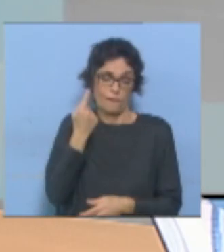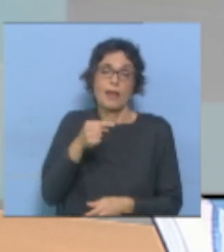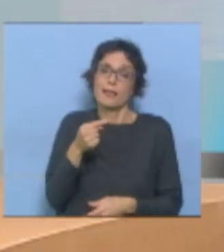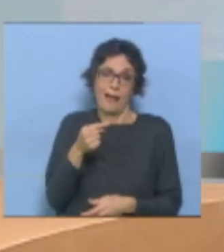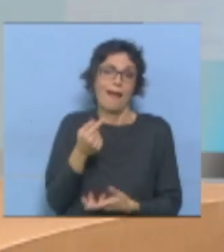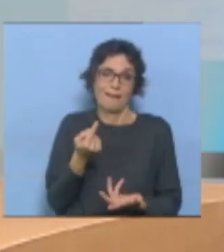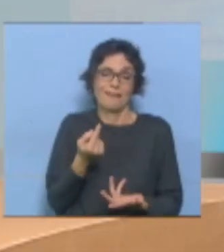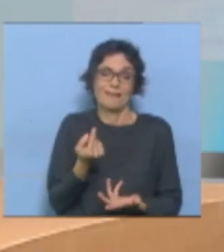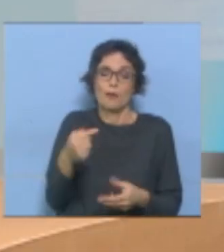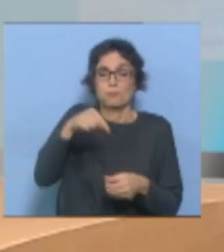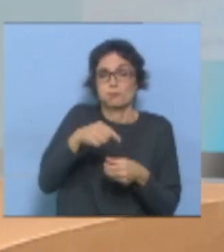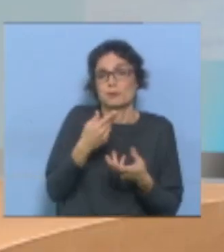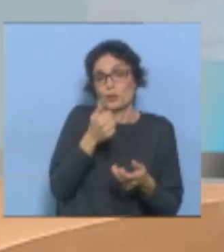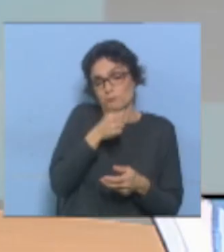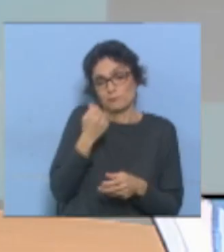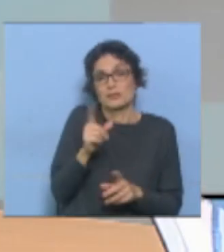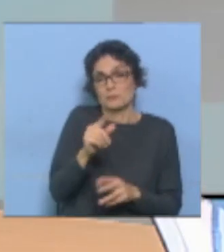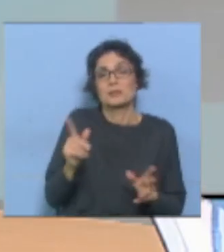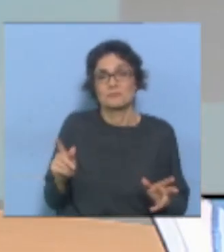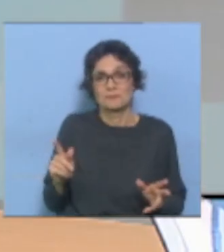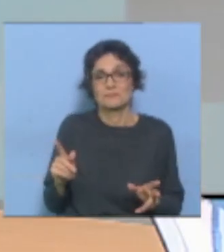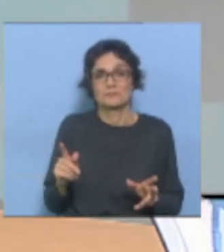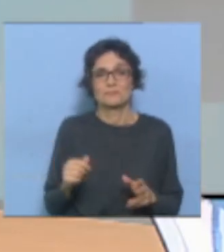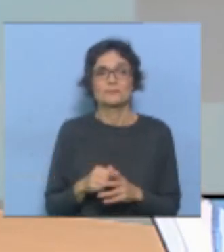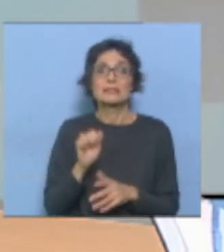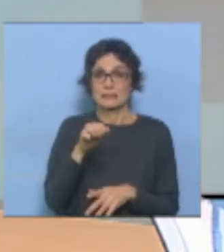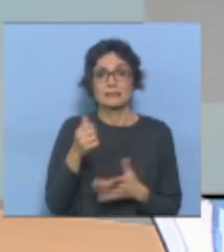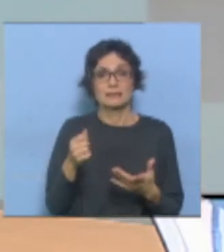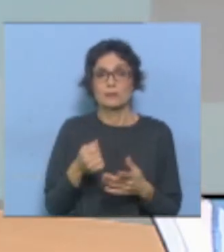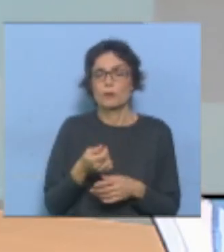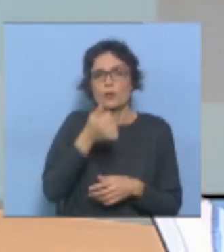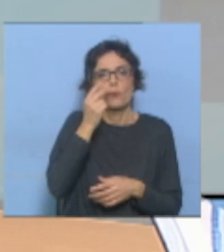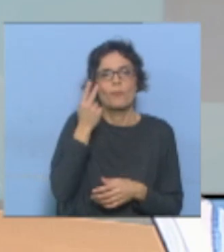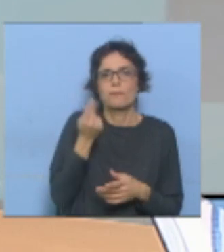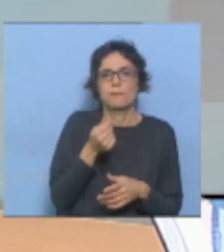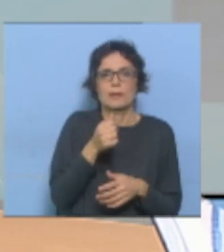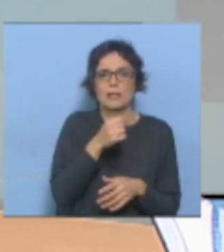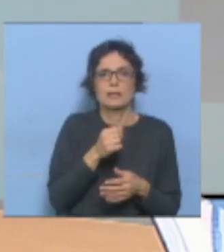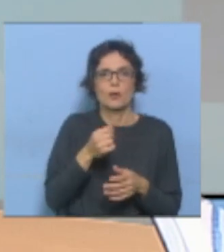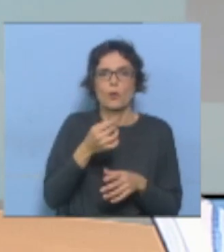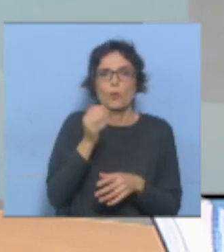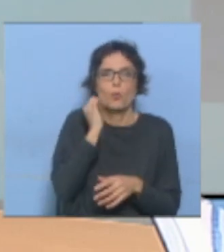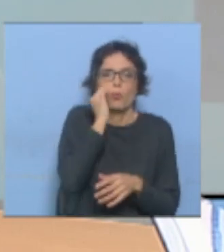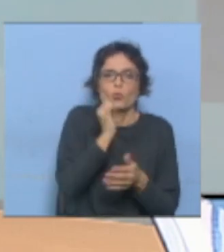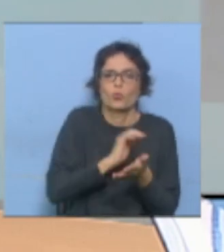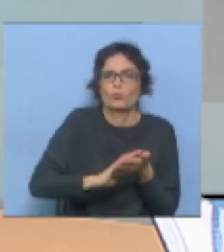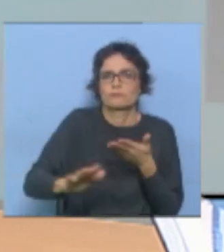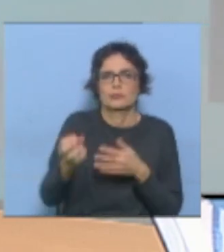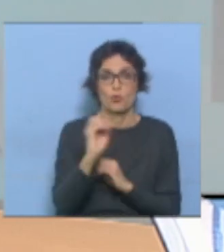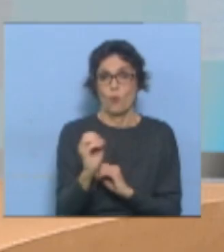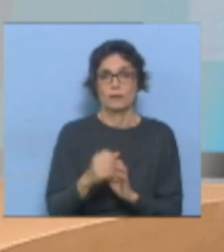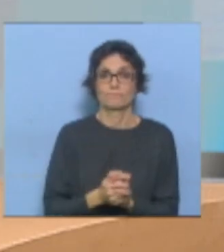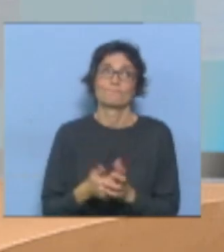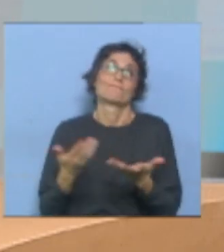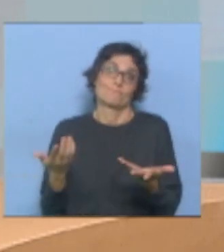sofrimento, possível, nem recursos que permitam uma vida isenta da dor e do sofrimento. Ele tem que ser assumido também. A